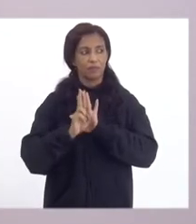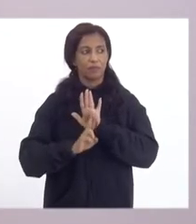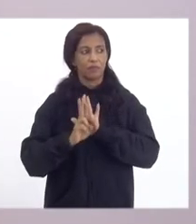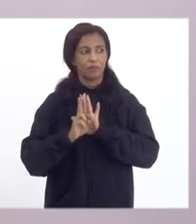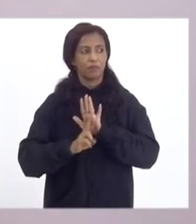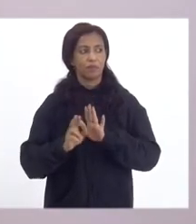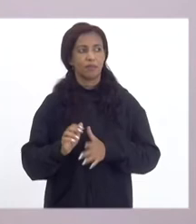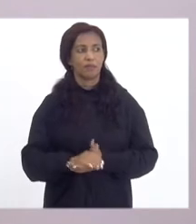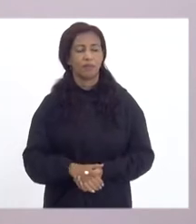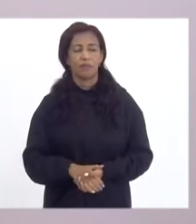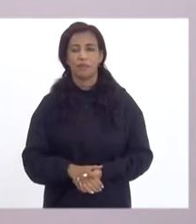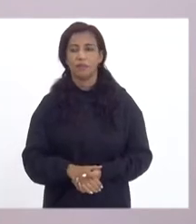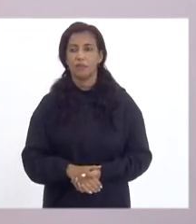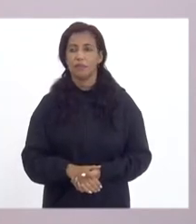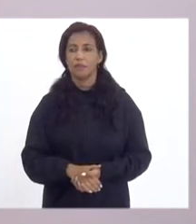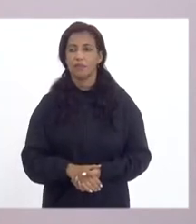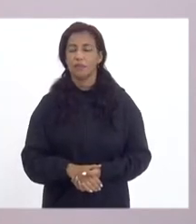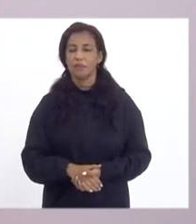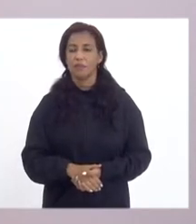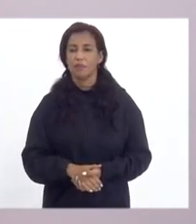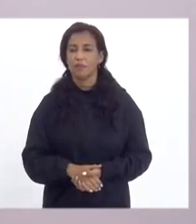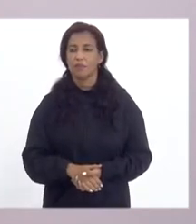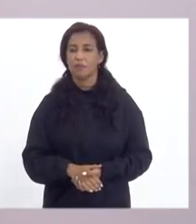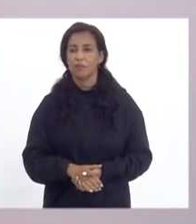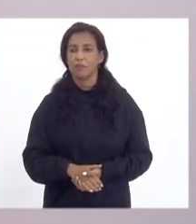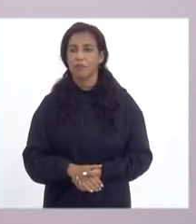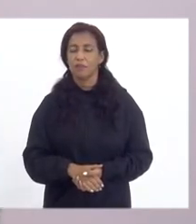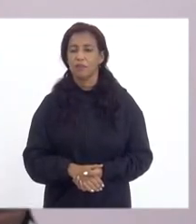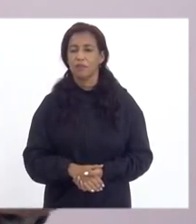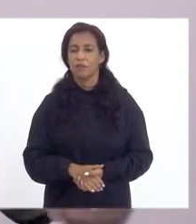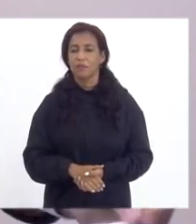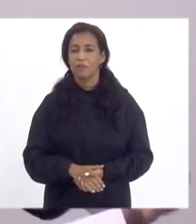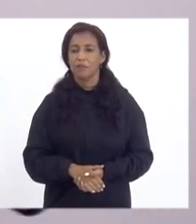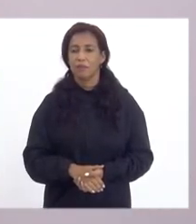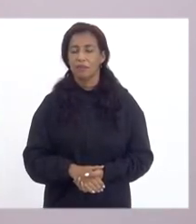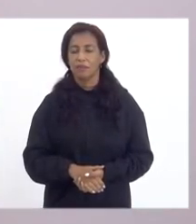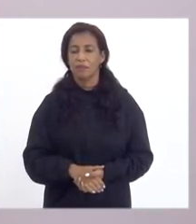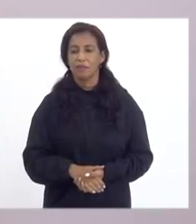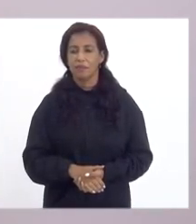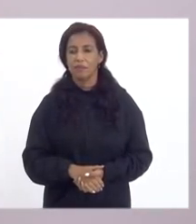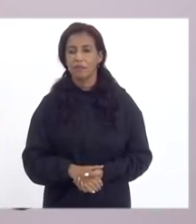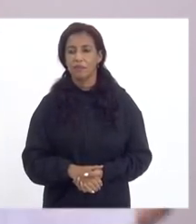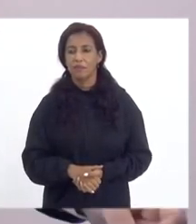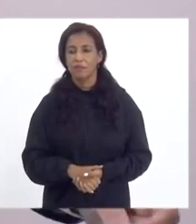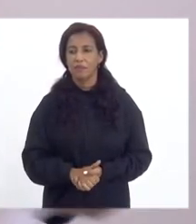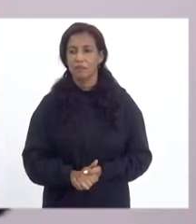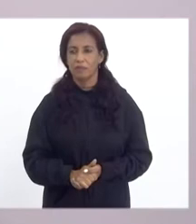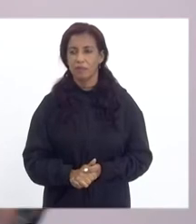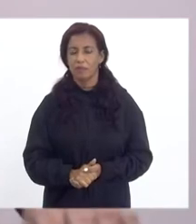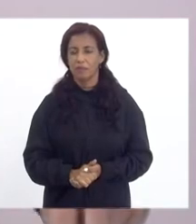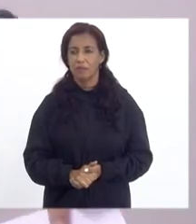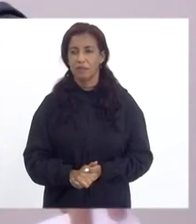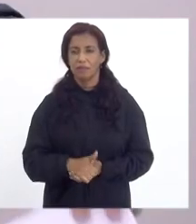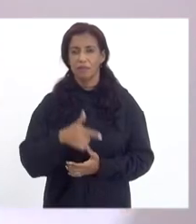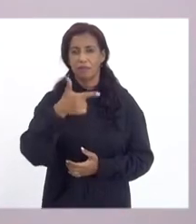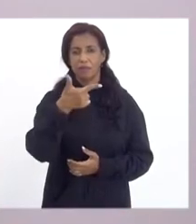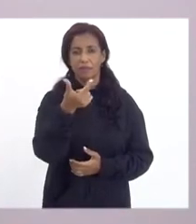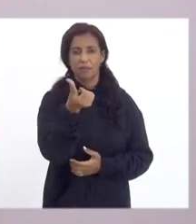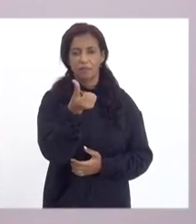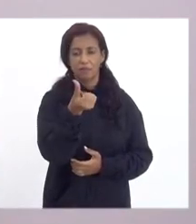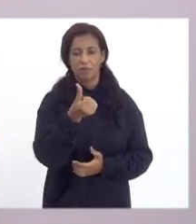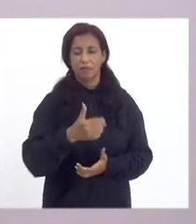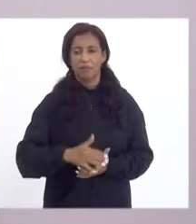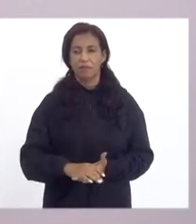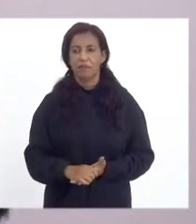do morticídio aqui. Matei o meu projeto. É mesmo. 26 da